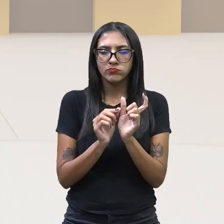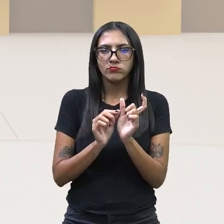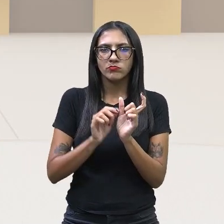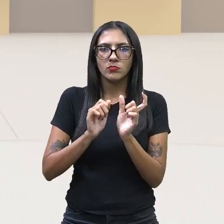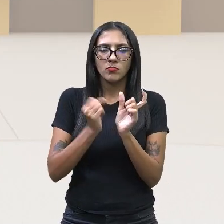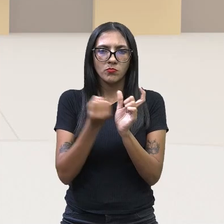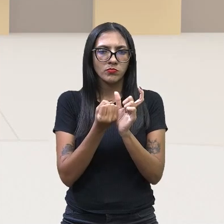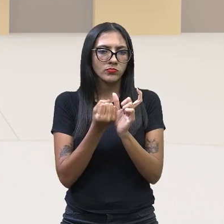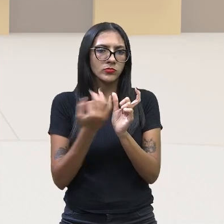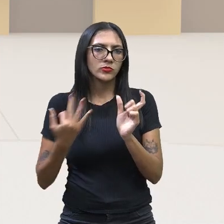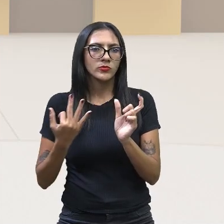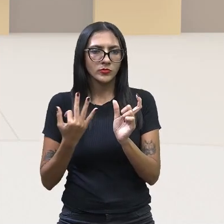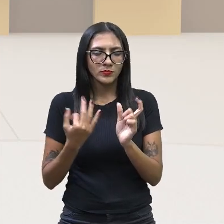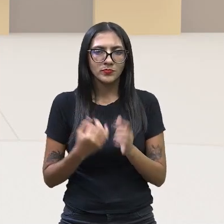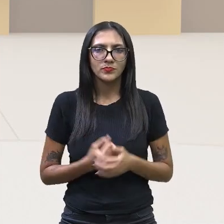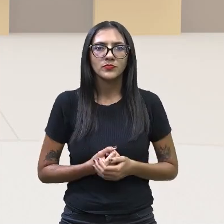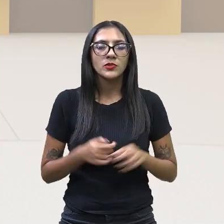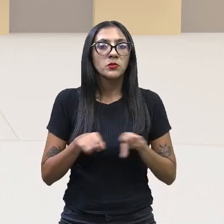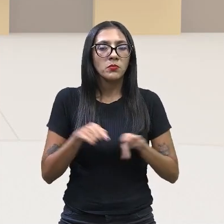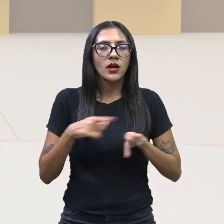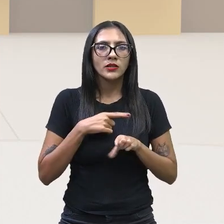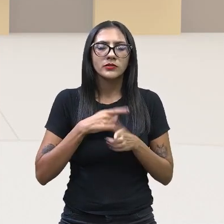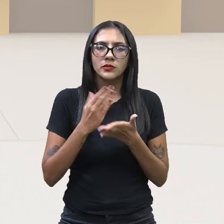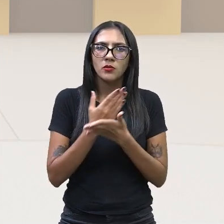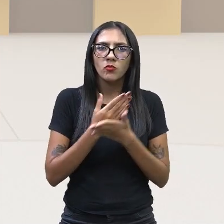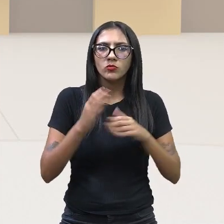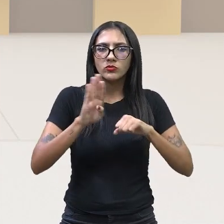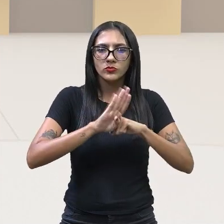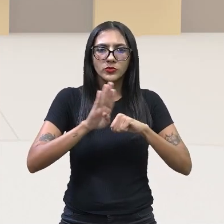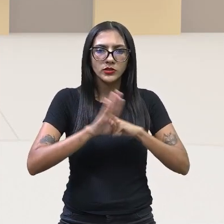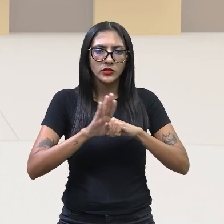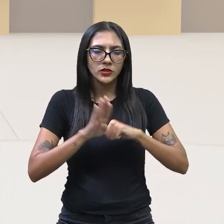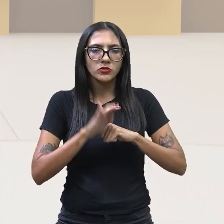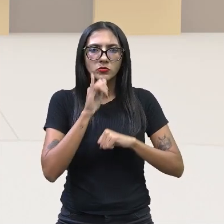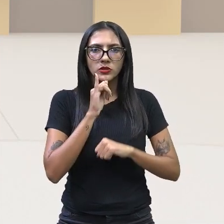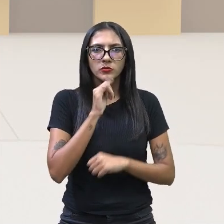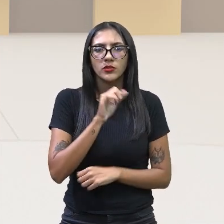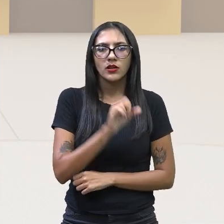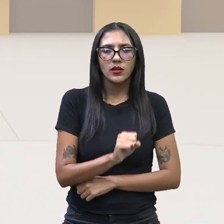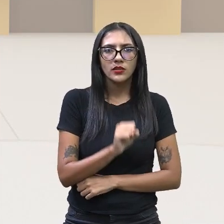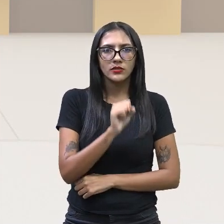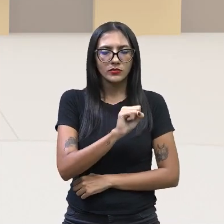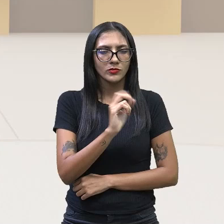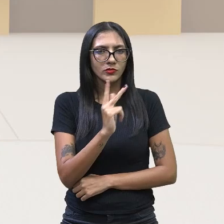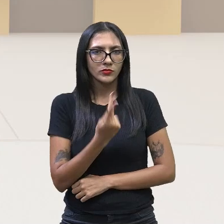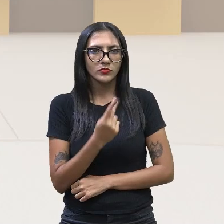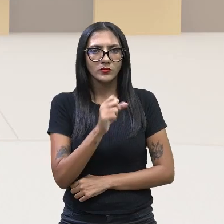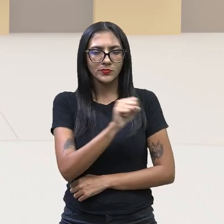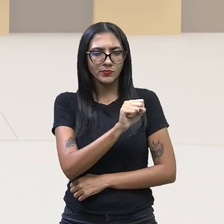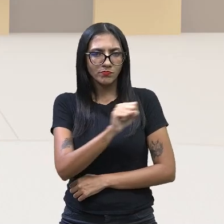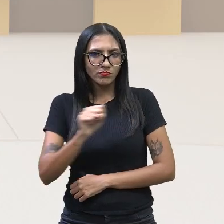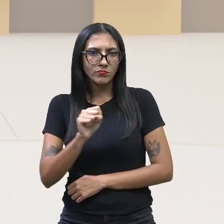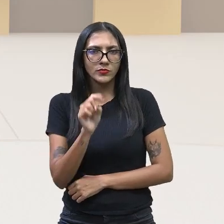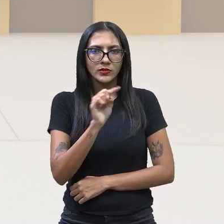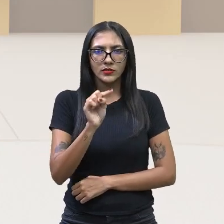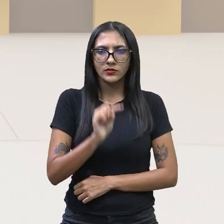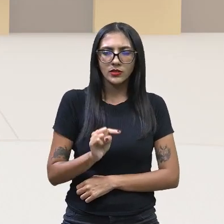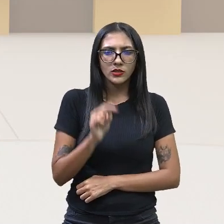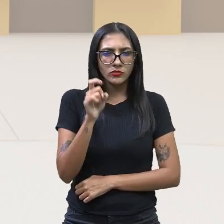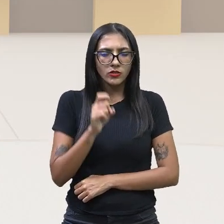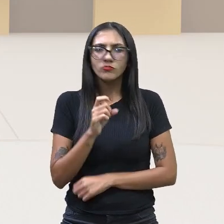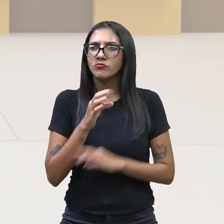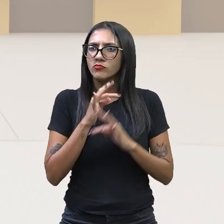portuguesa, exceto nas situações que nós acabamos de ver. Substantivos terminados em SH, SS, SH, Z, todas